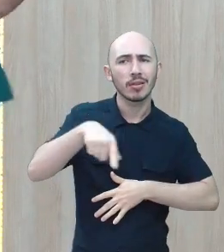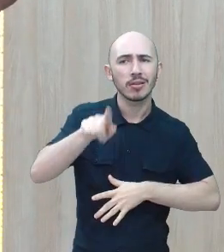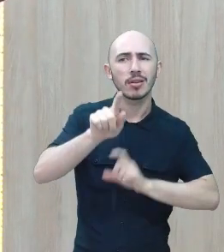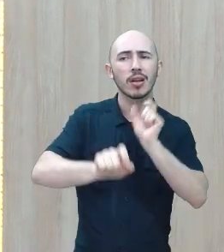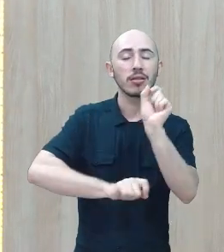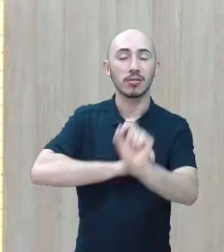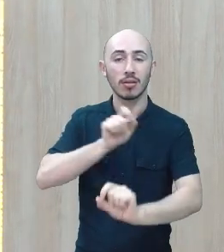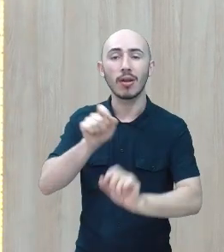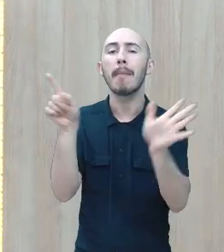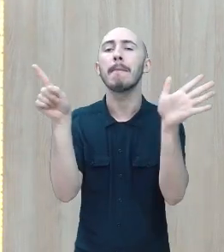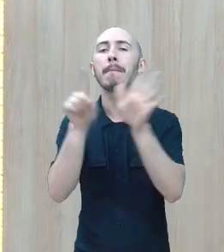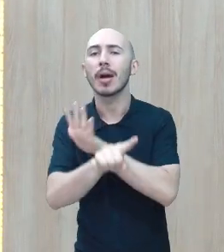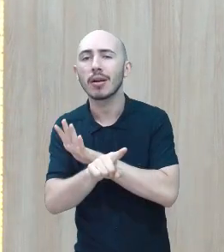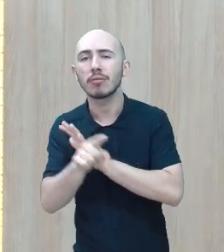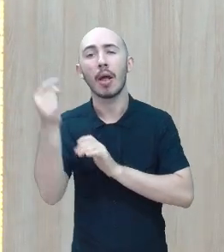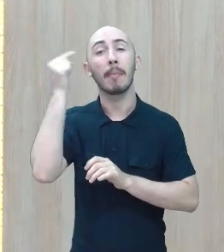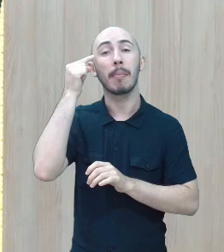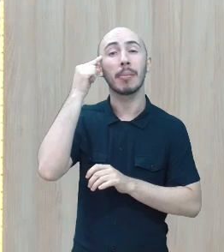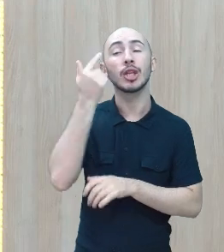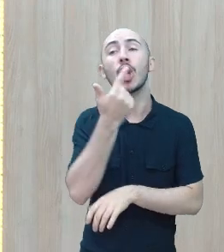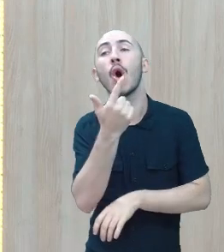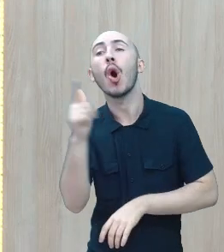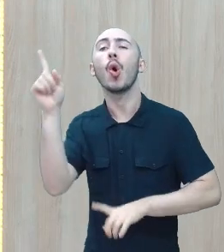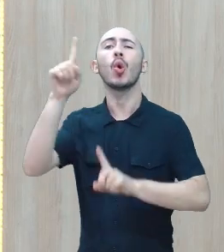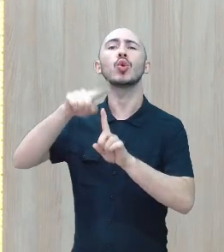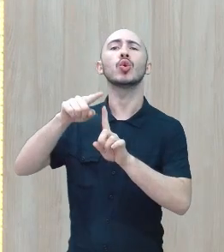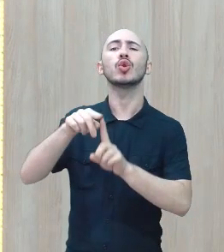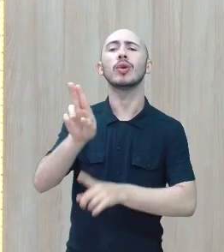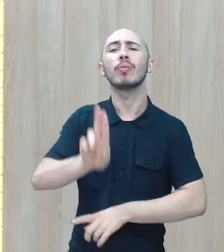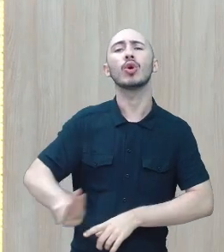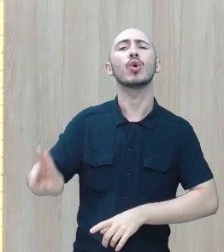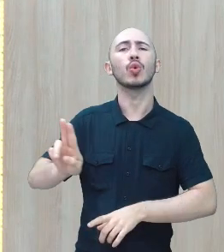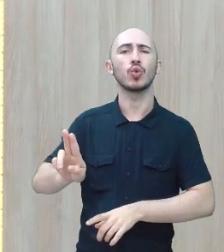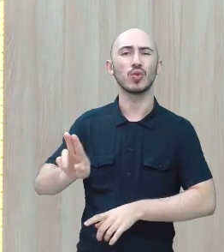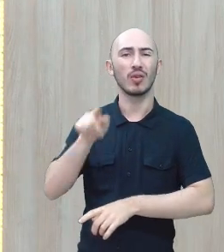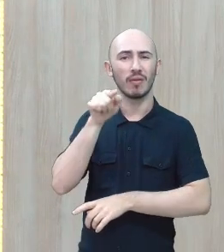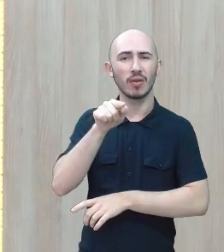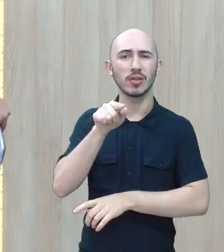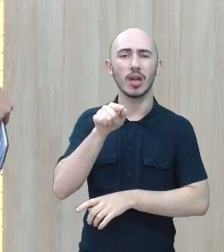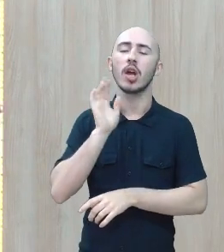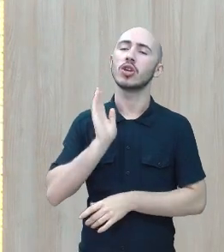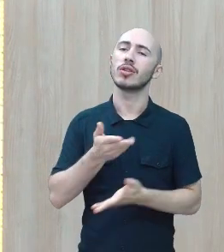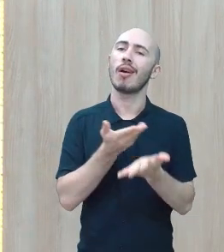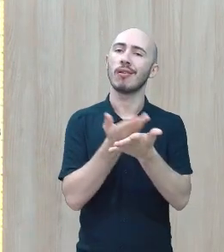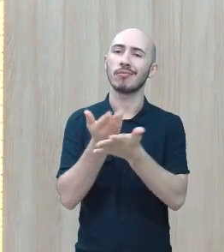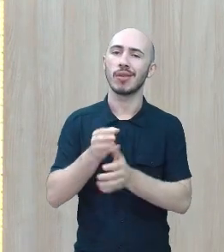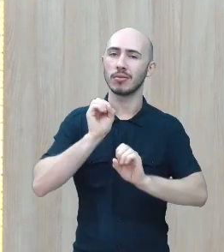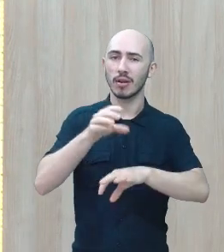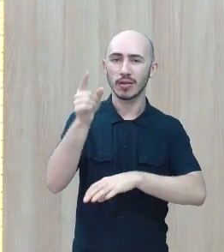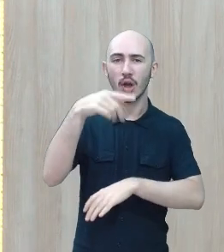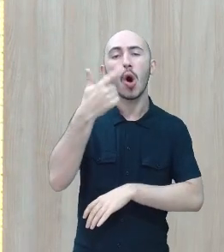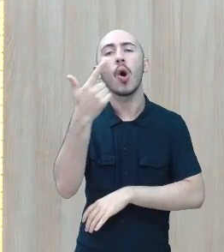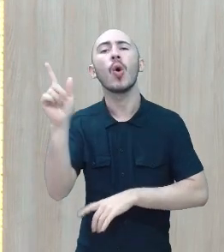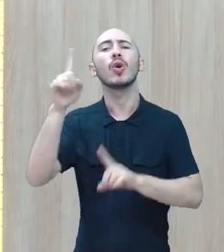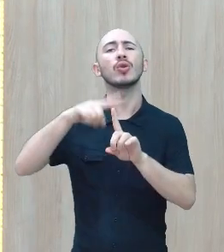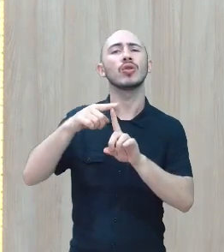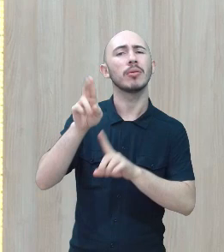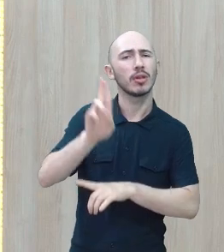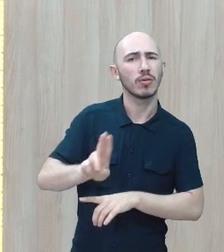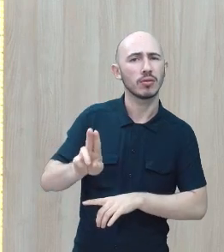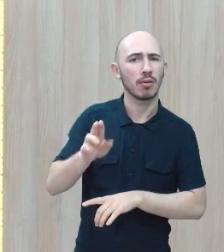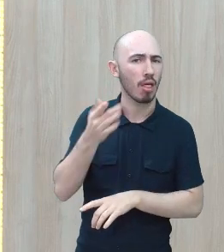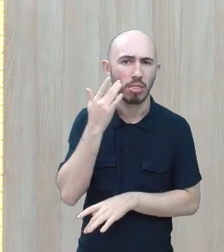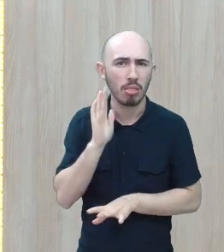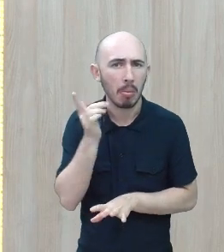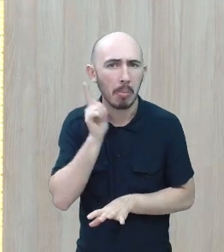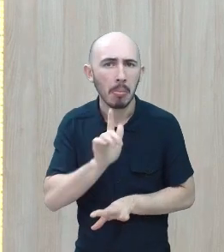Eu quero que vocês pensem agora em outro uso para o tutorial, além de tudo que eu já falei aqui nas últimas duas aulas. Conseguem pensar? Não? Então vamos